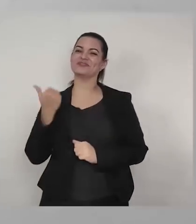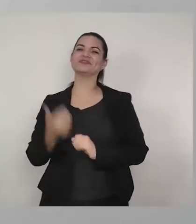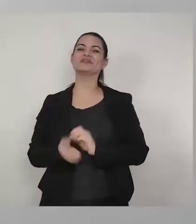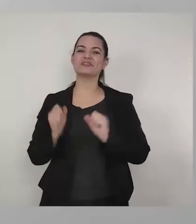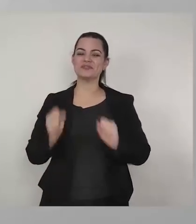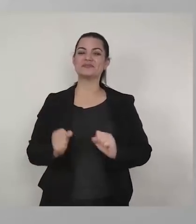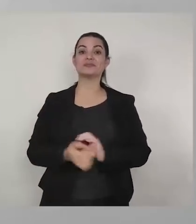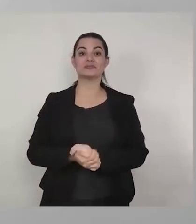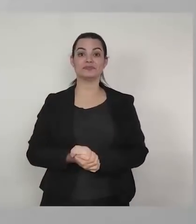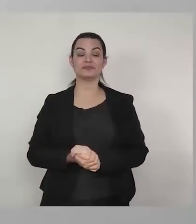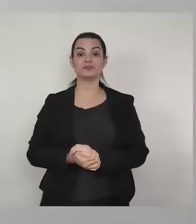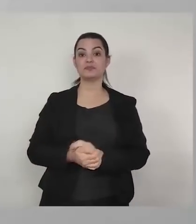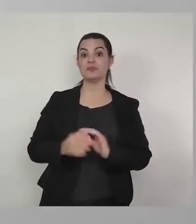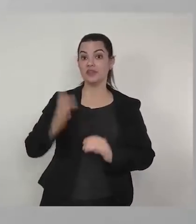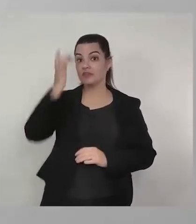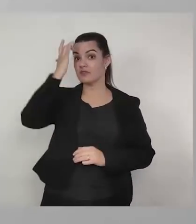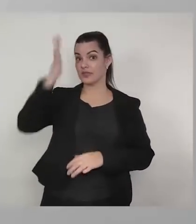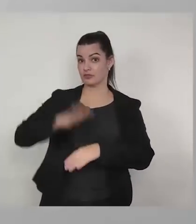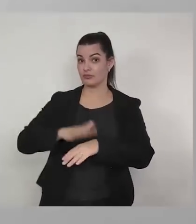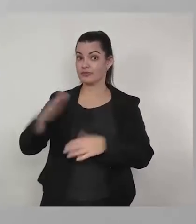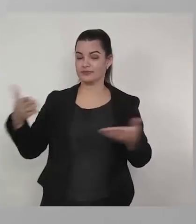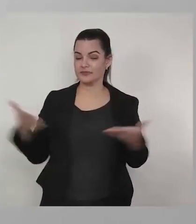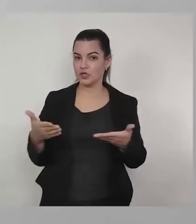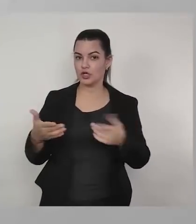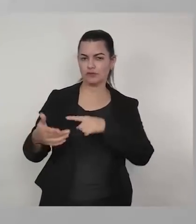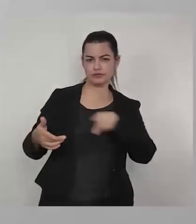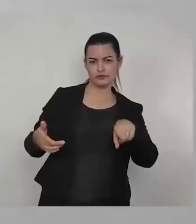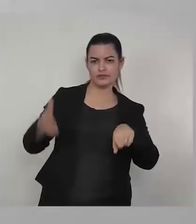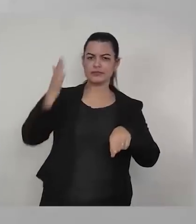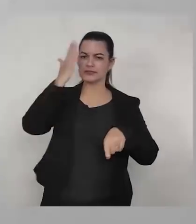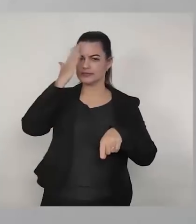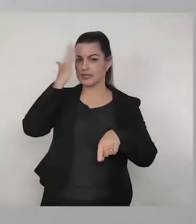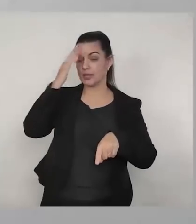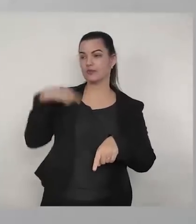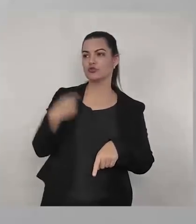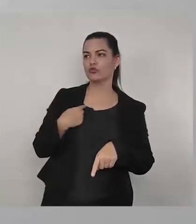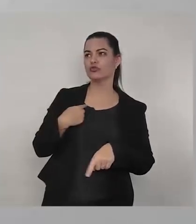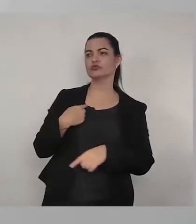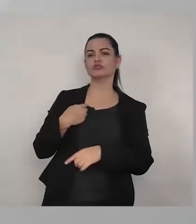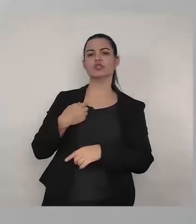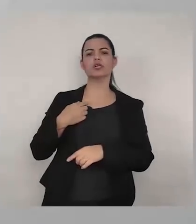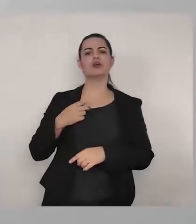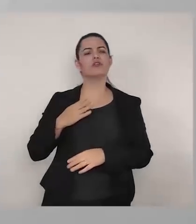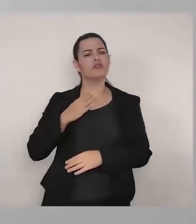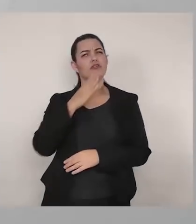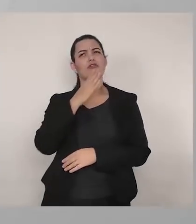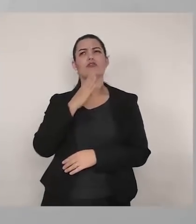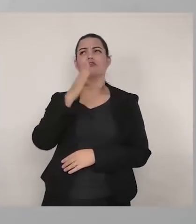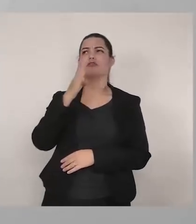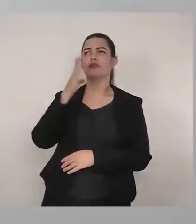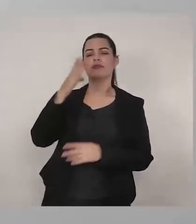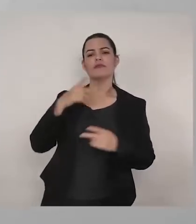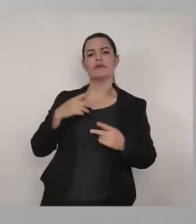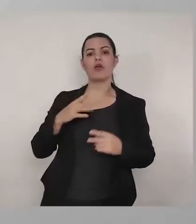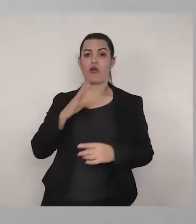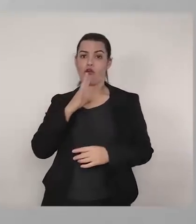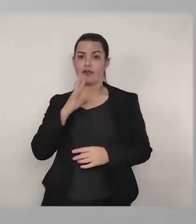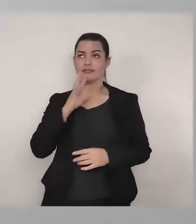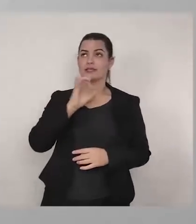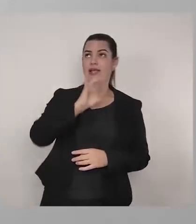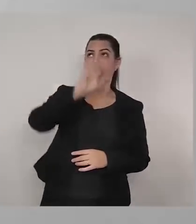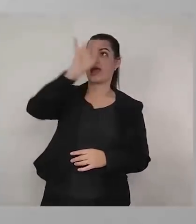lá. Para facilitar, agora que você já sabe que nós vamos conhecer todas as regiões do